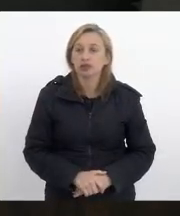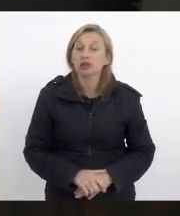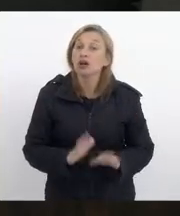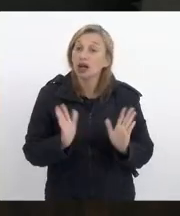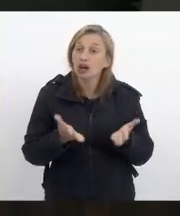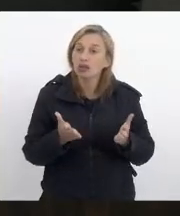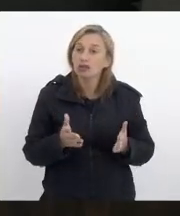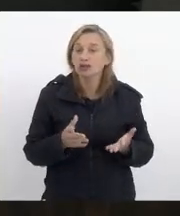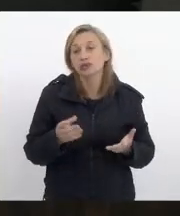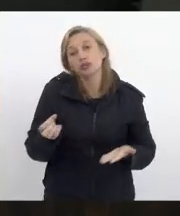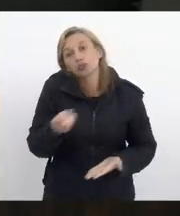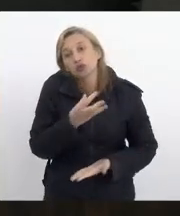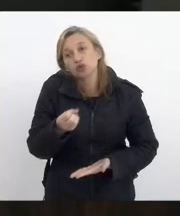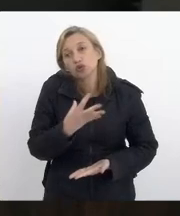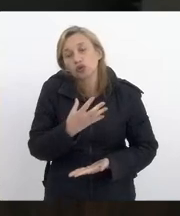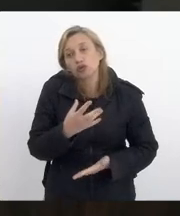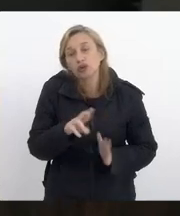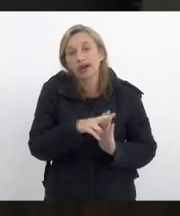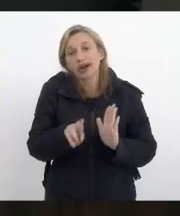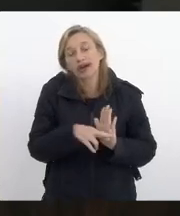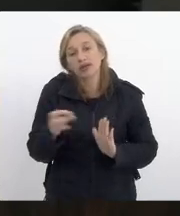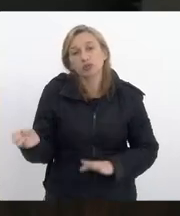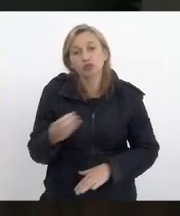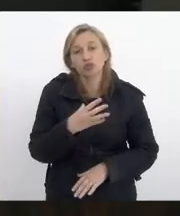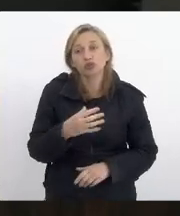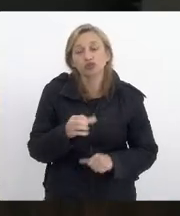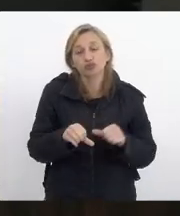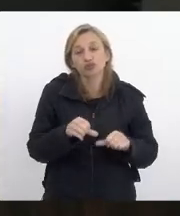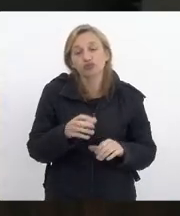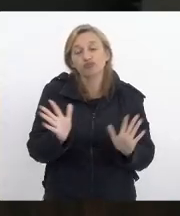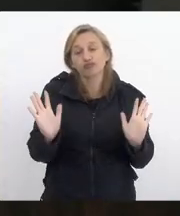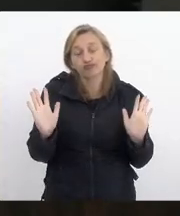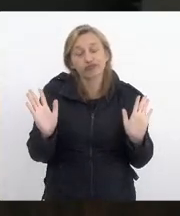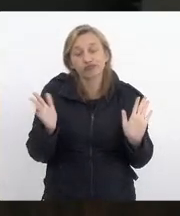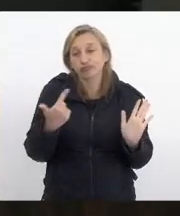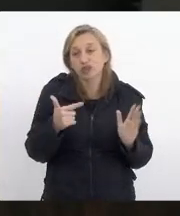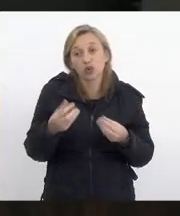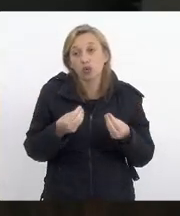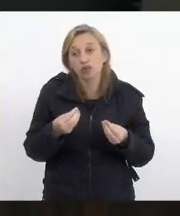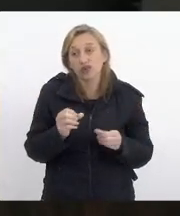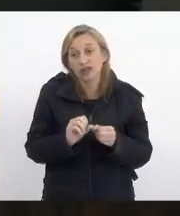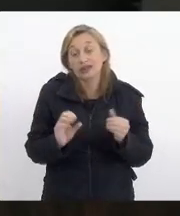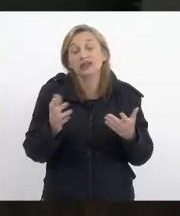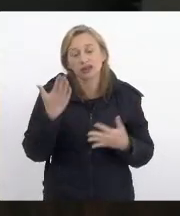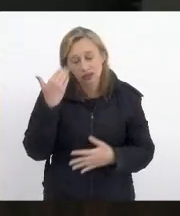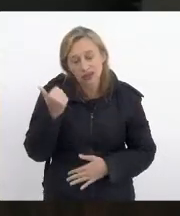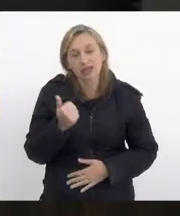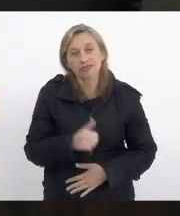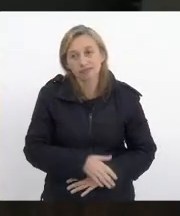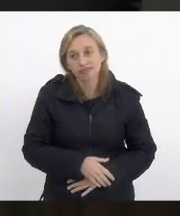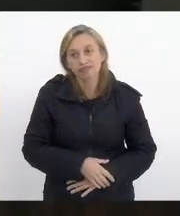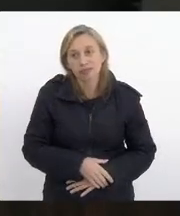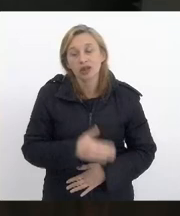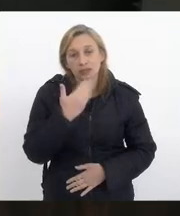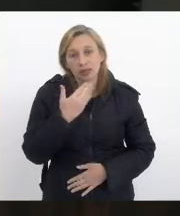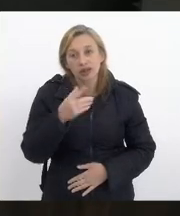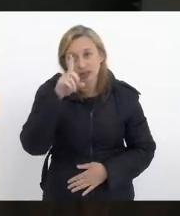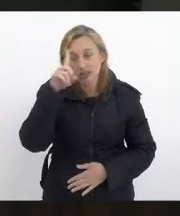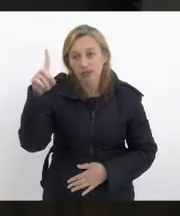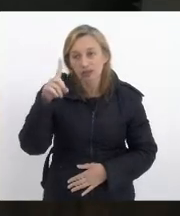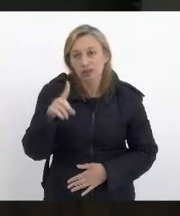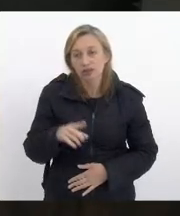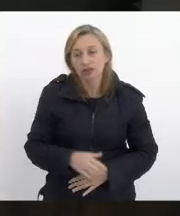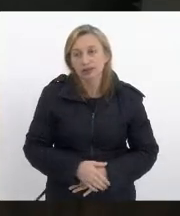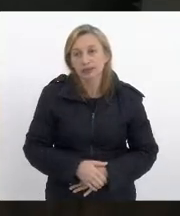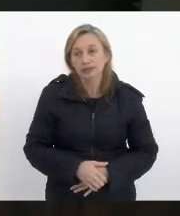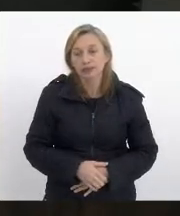Agora, para os novos, o regime mudou. Não tem o que fazer. Eu sei disso. Então, rogo a Deus que... Tá